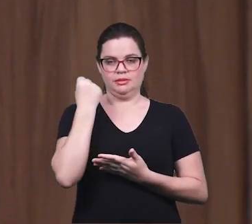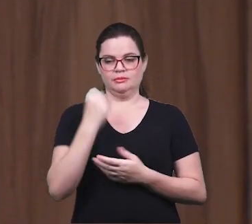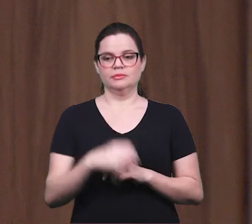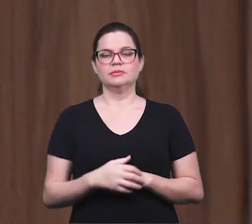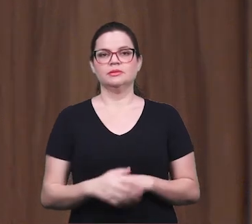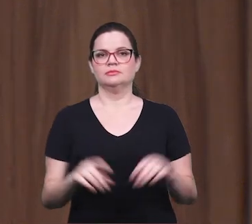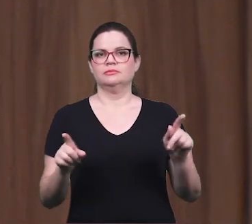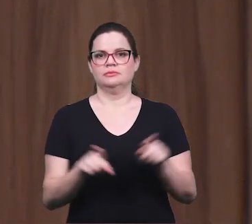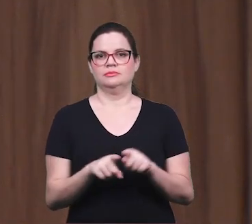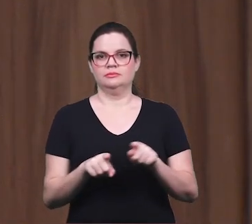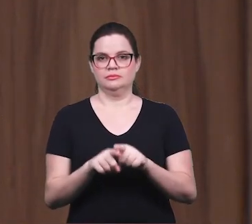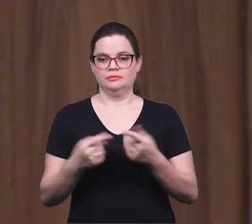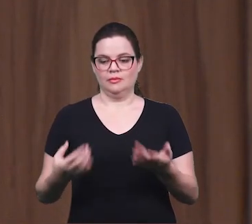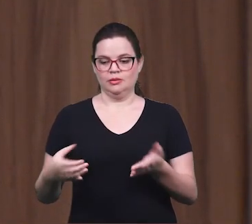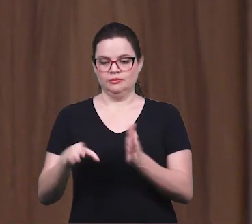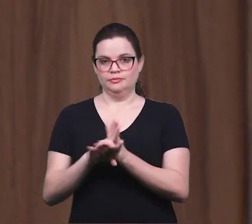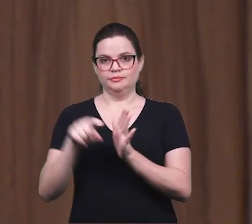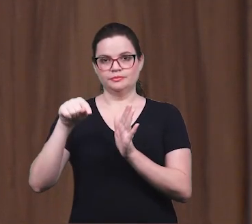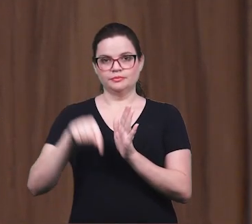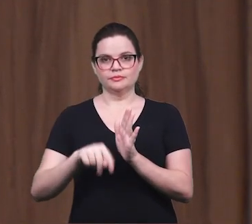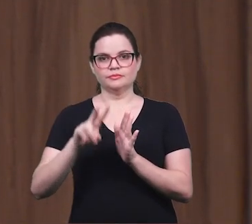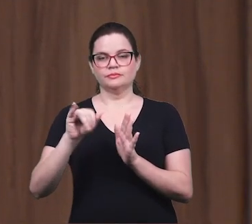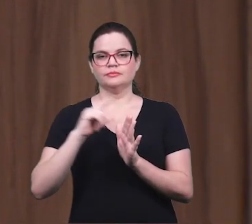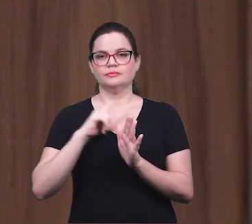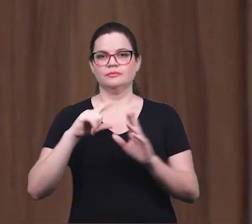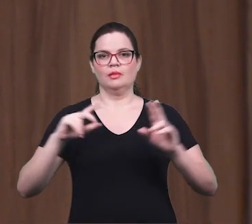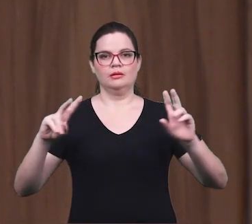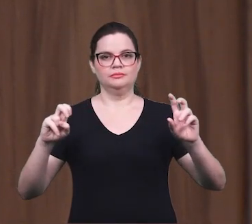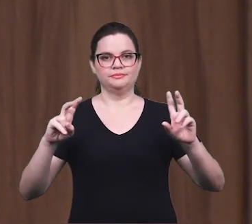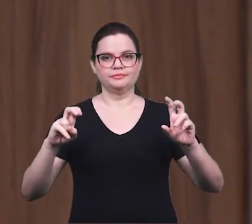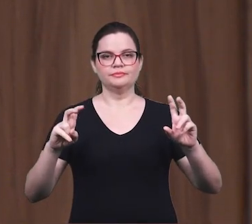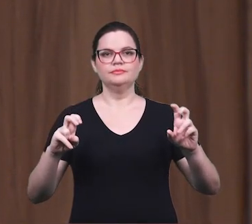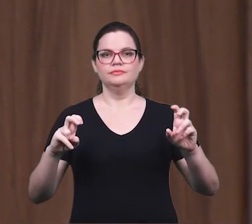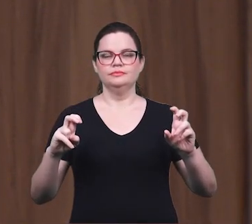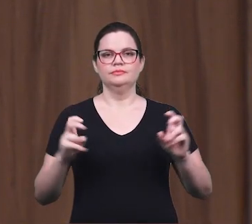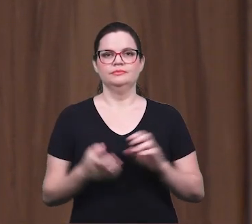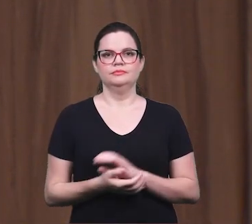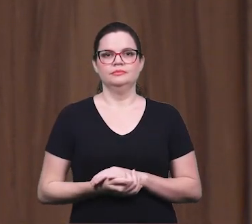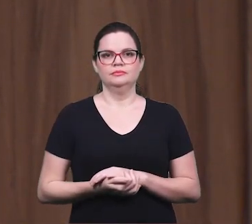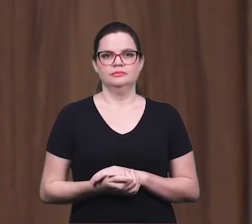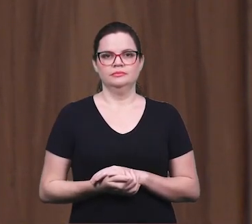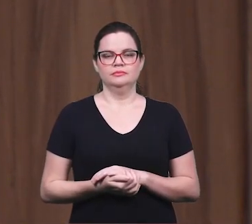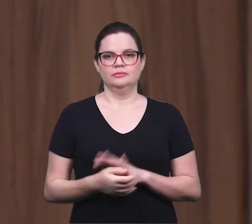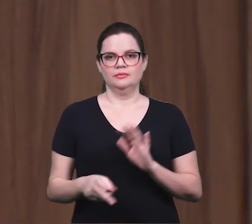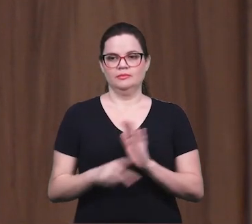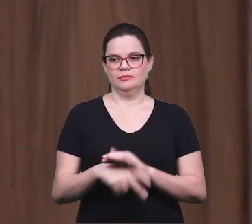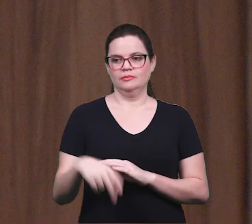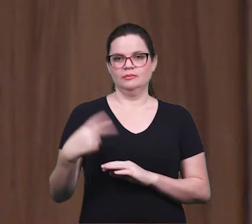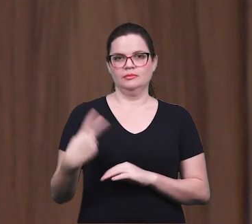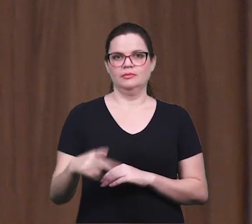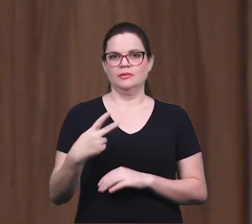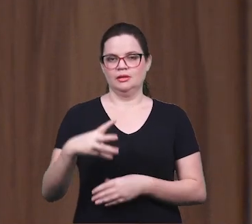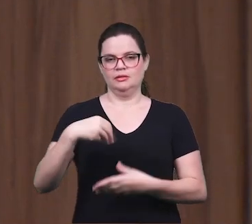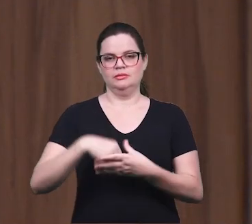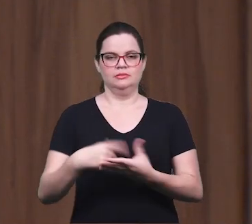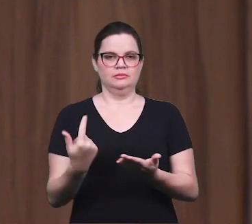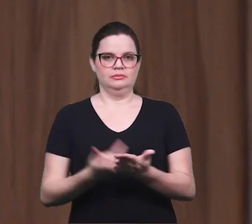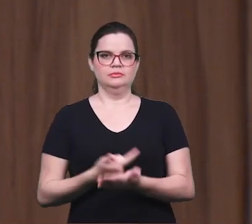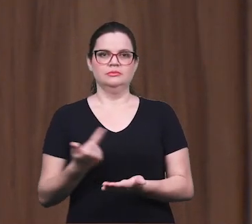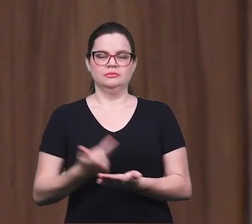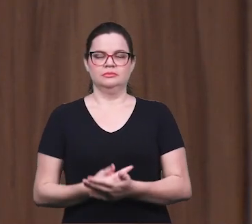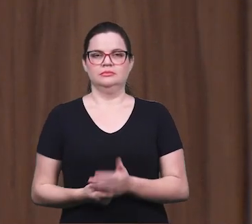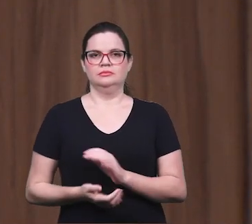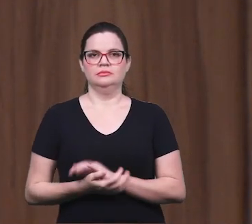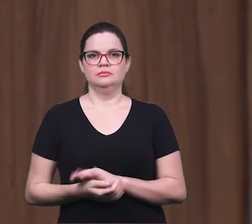Colossenses, nós vamos ter uma temática muito própria da carta e dizer